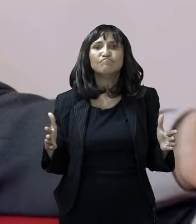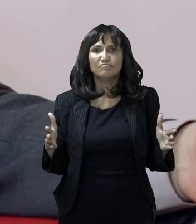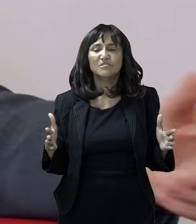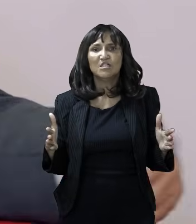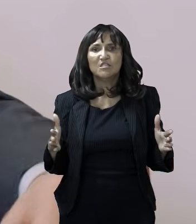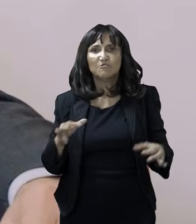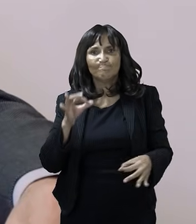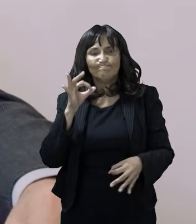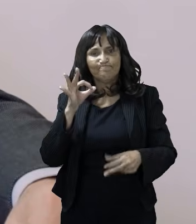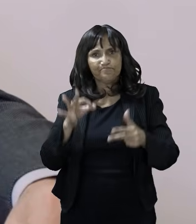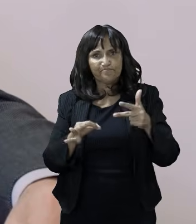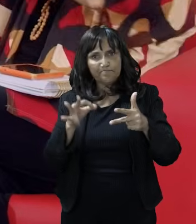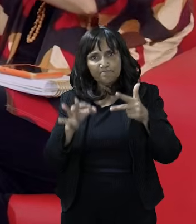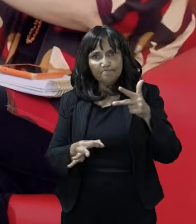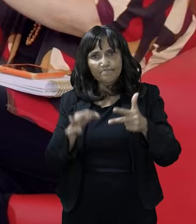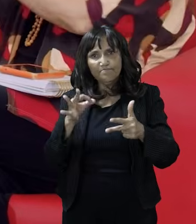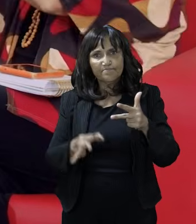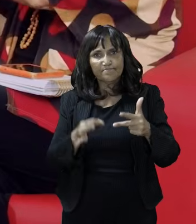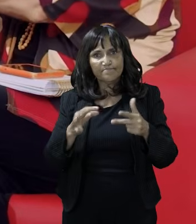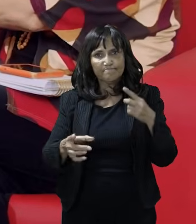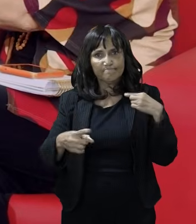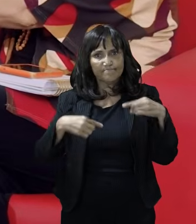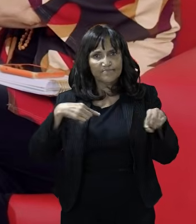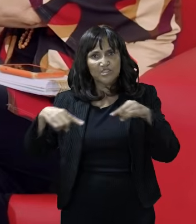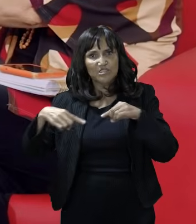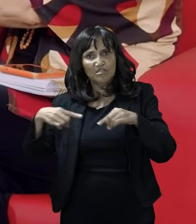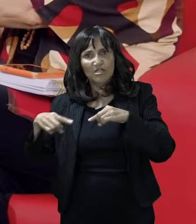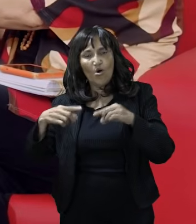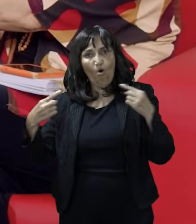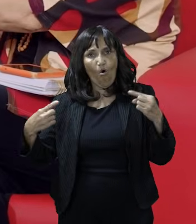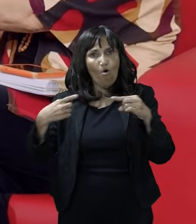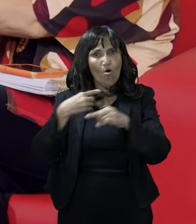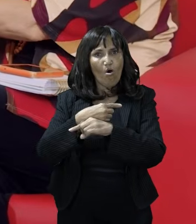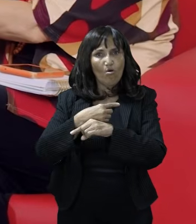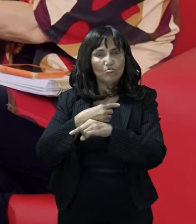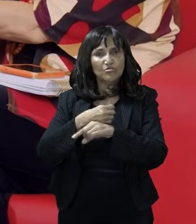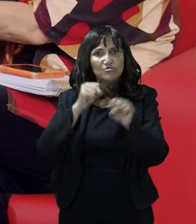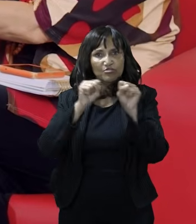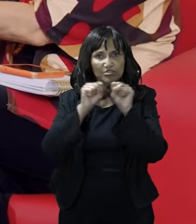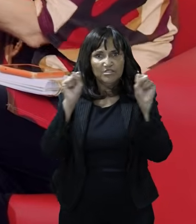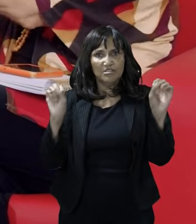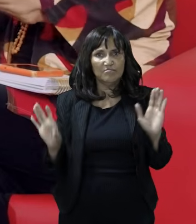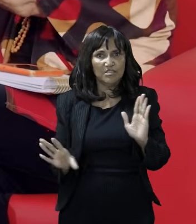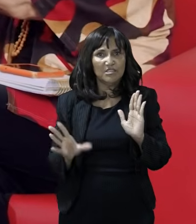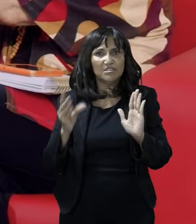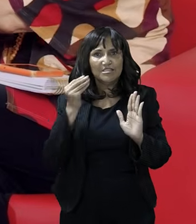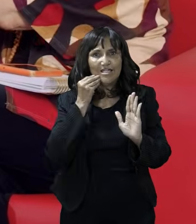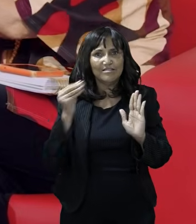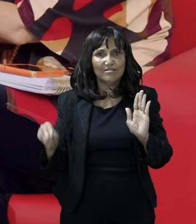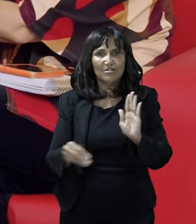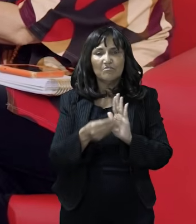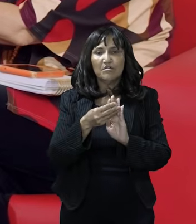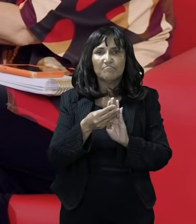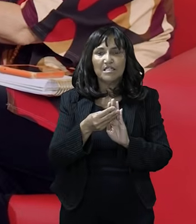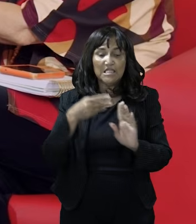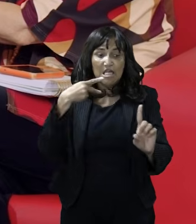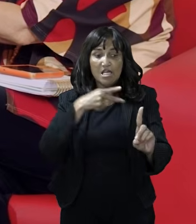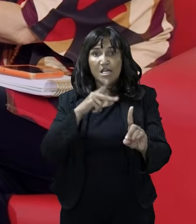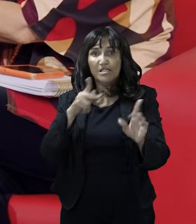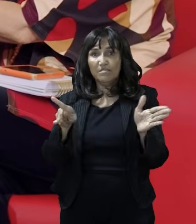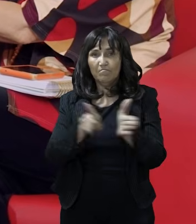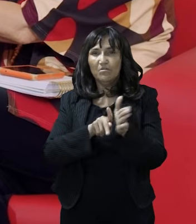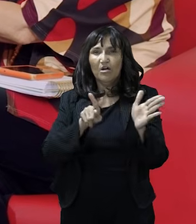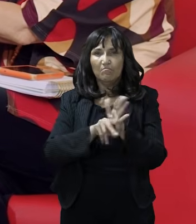no Judiciário. Que é esse debate do antissistema que eles tentam incorporar, mas na verdade eles são o sistema. Entendeu?